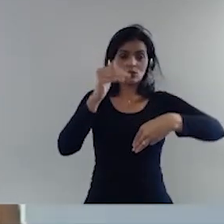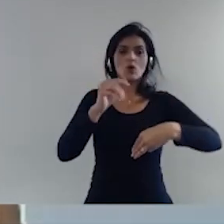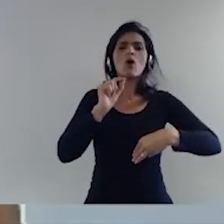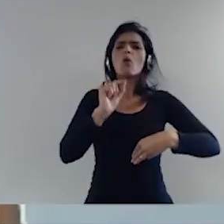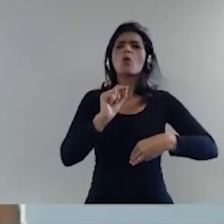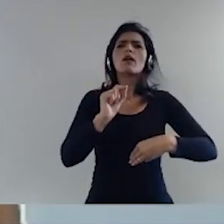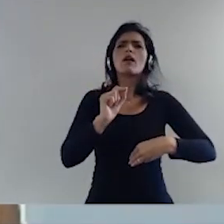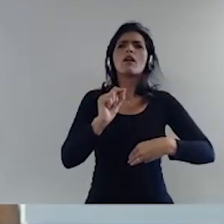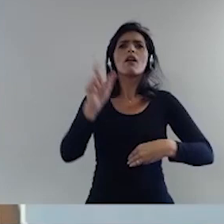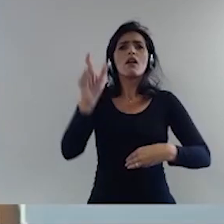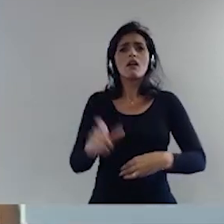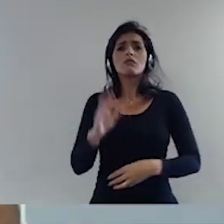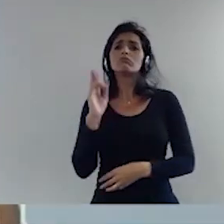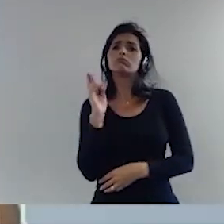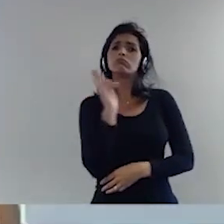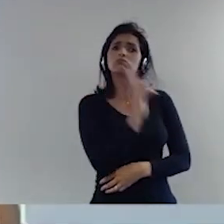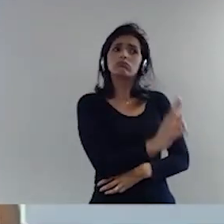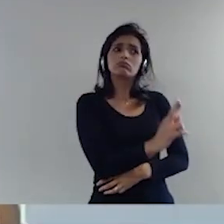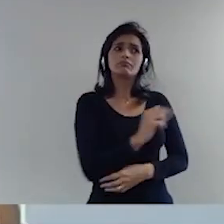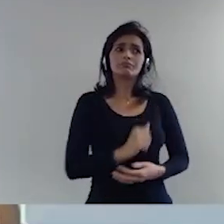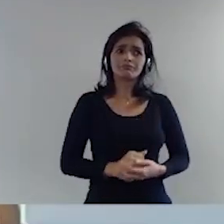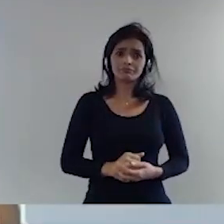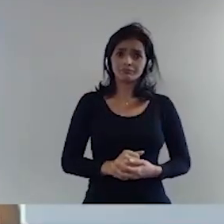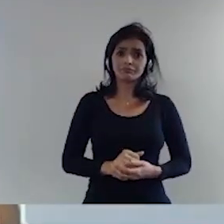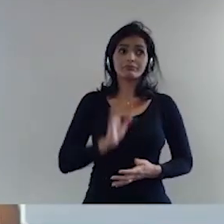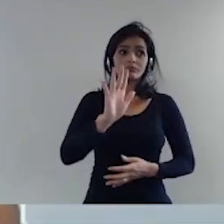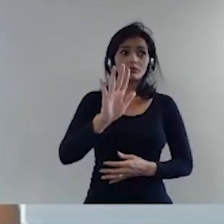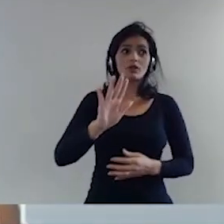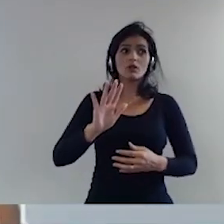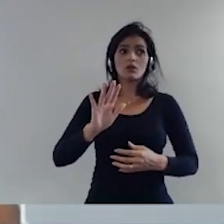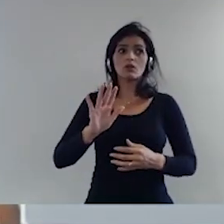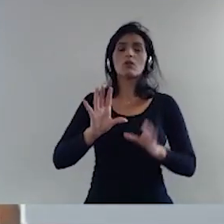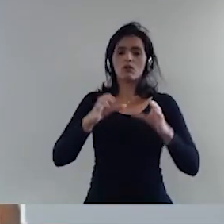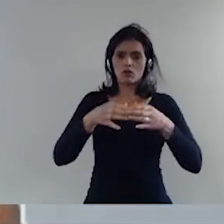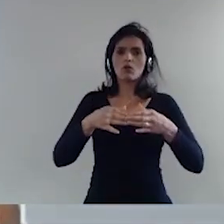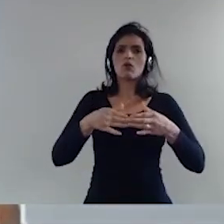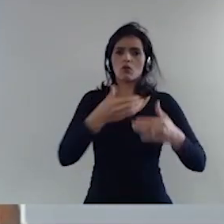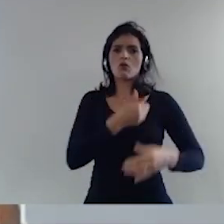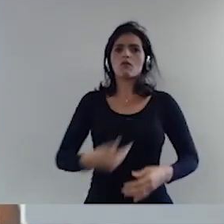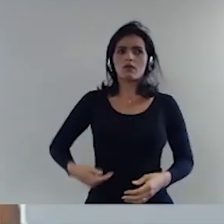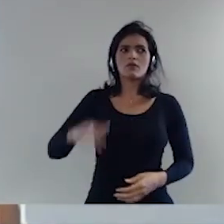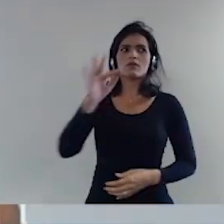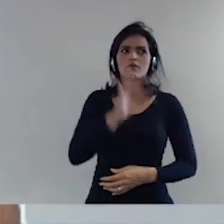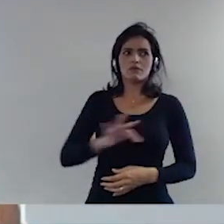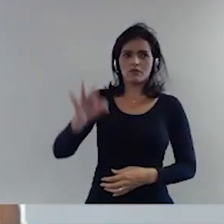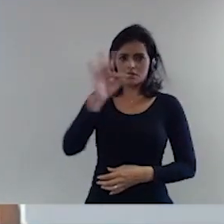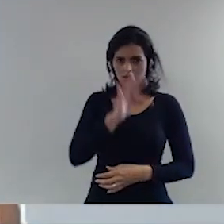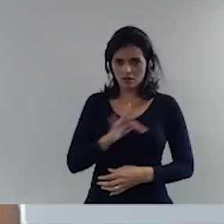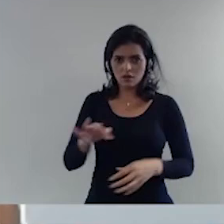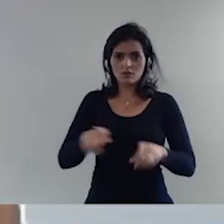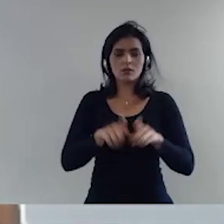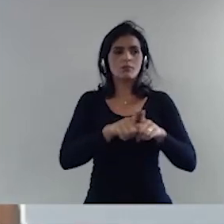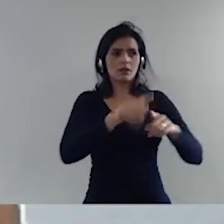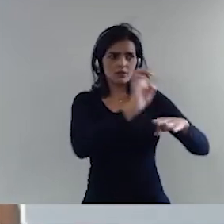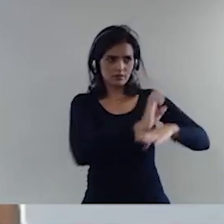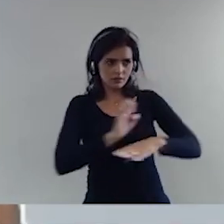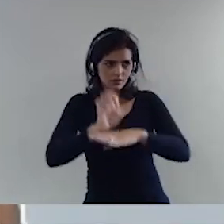Foi no sentido de dizer que não só a União, e aqui é o detalhe processual, mas também estados e municípios